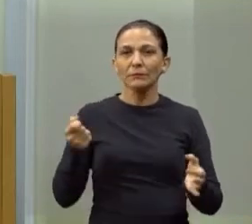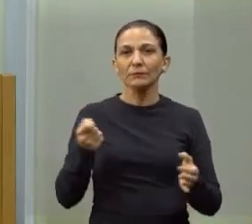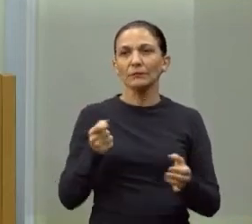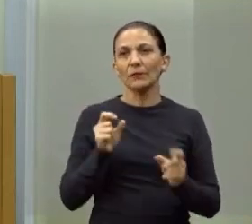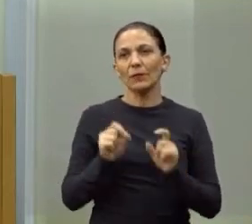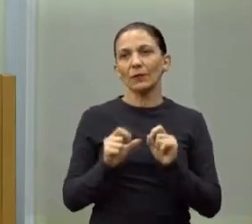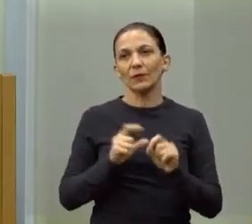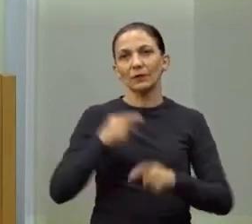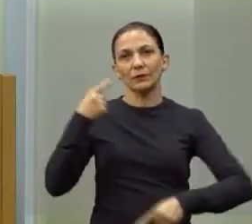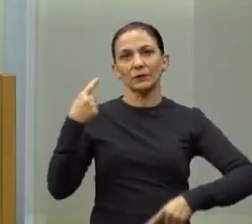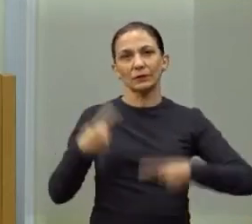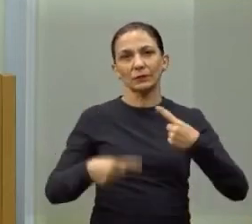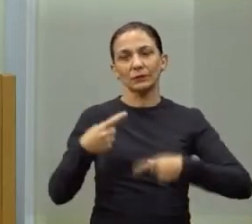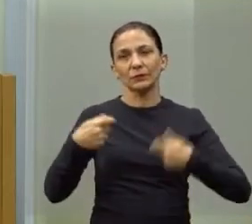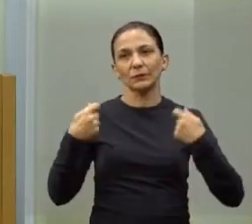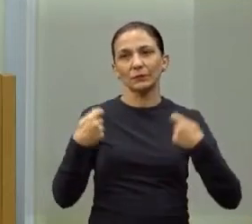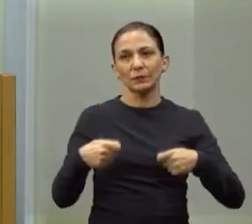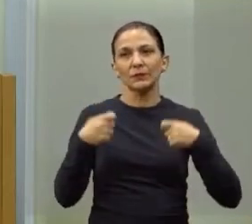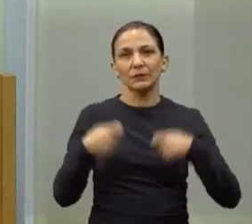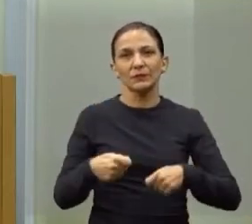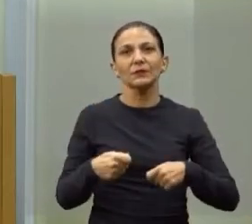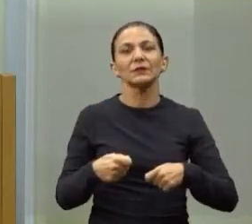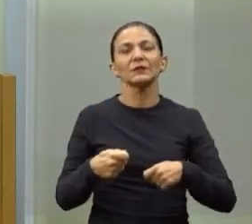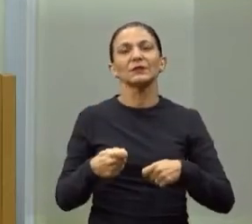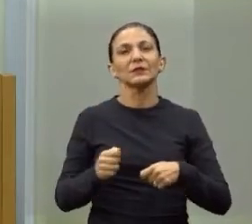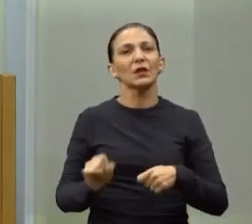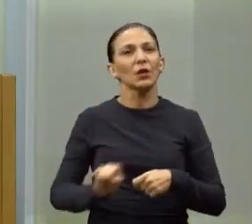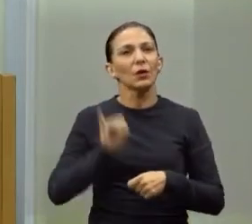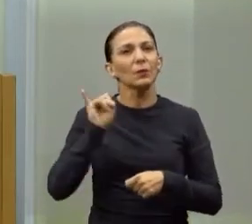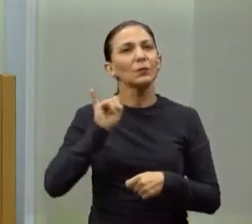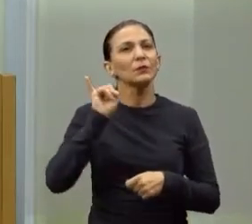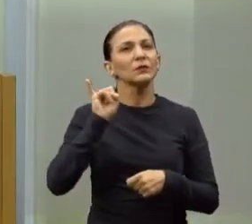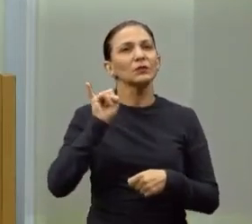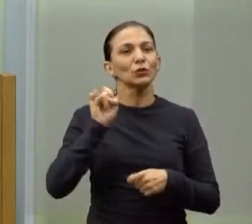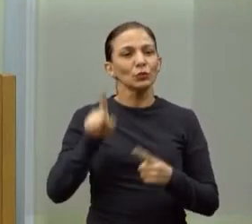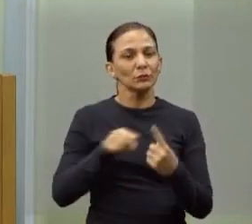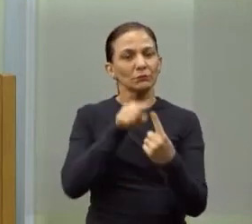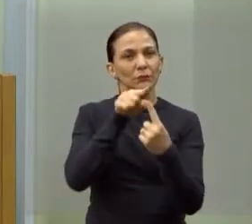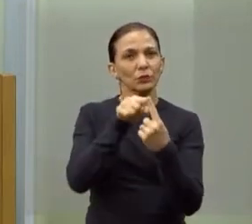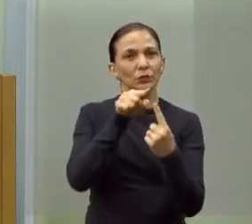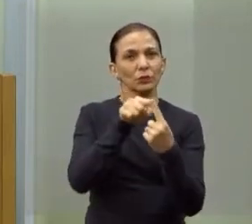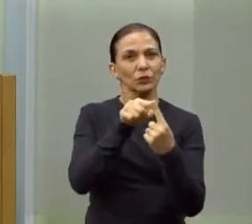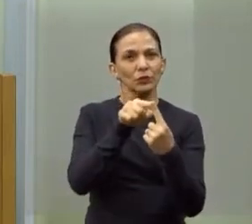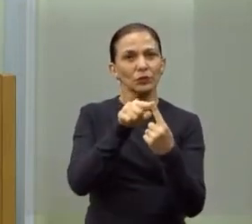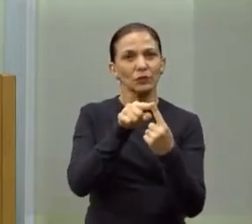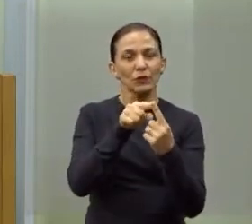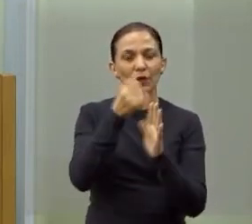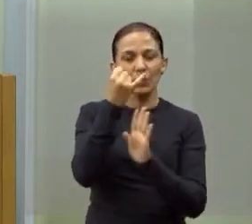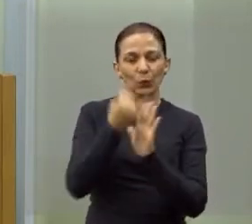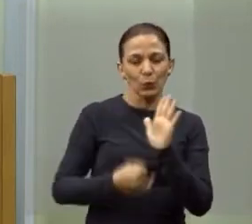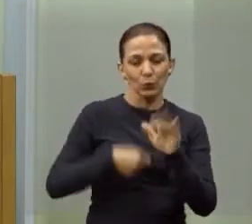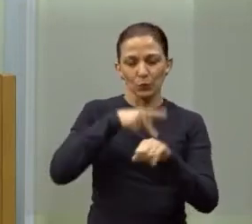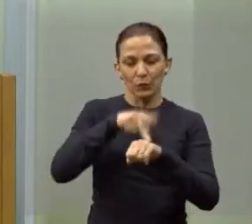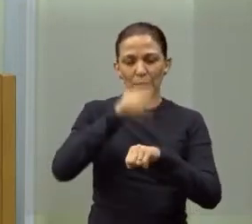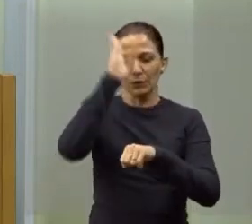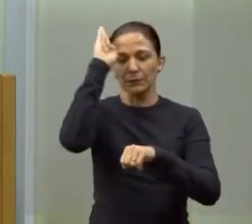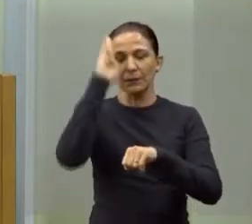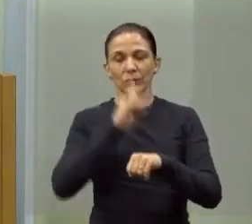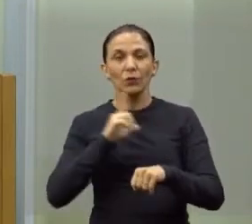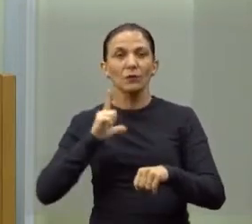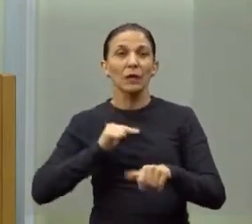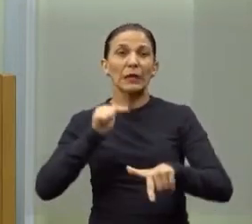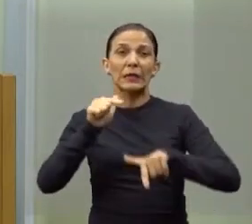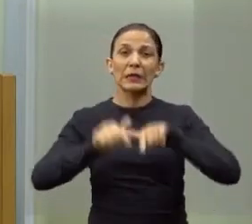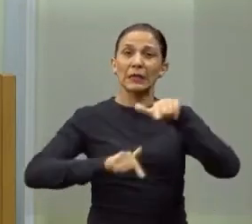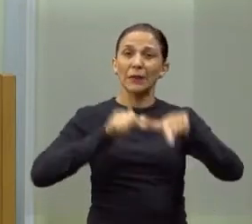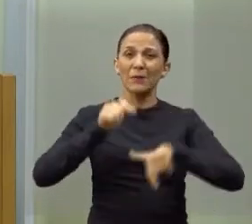uma discussão que precisa ser clara, objetiva, porque quando falamos sobre o imposto no Brasil, há um forte trabalho